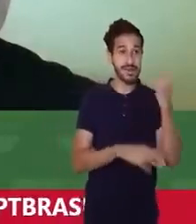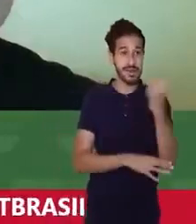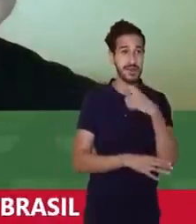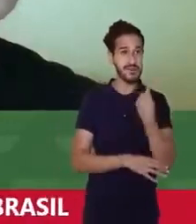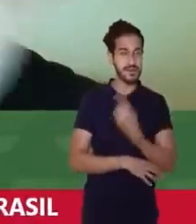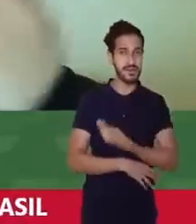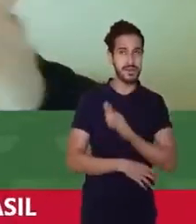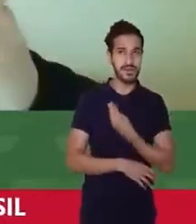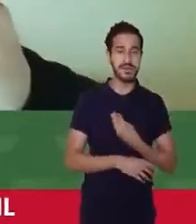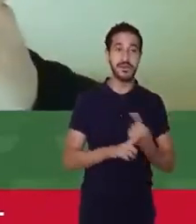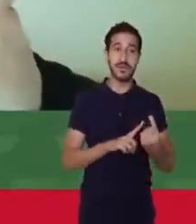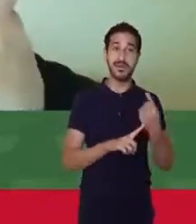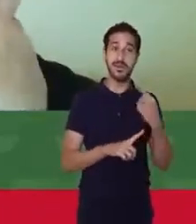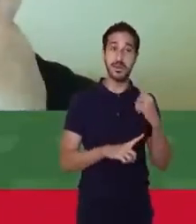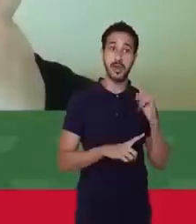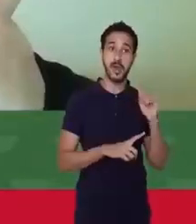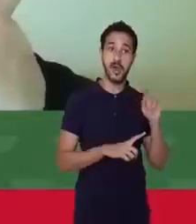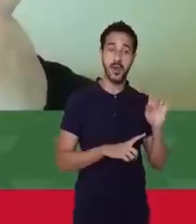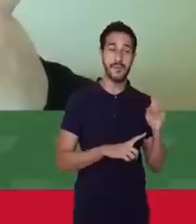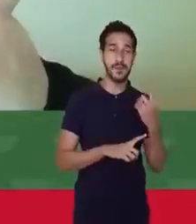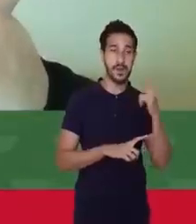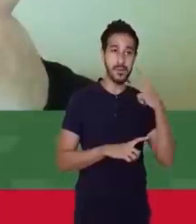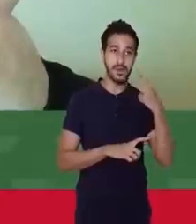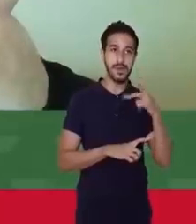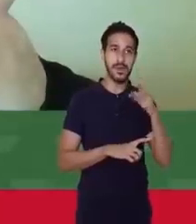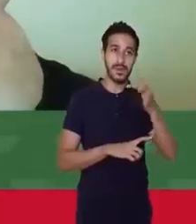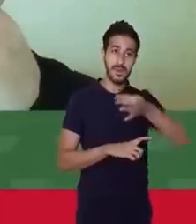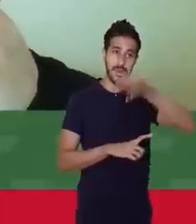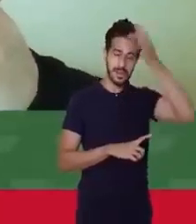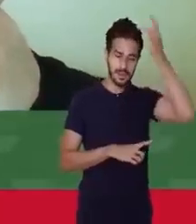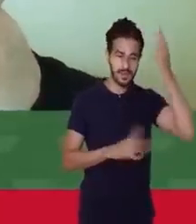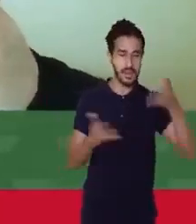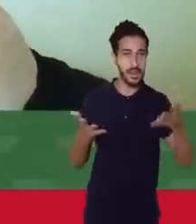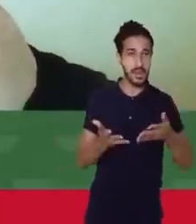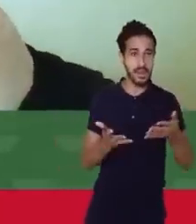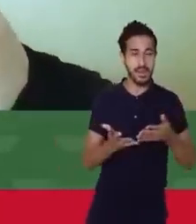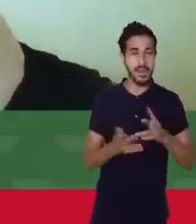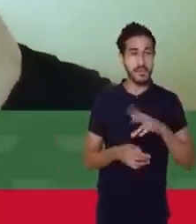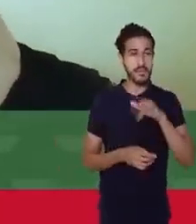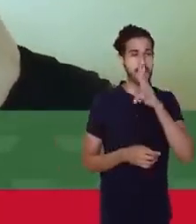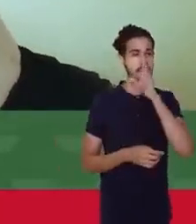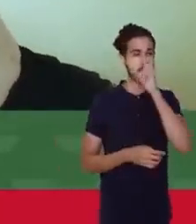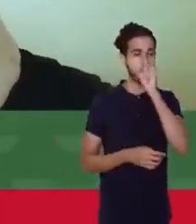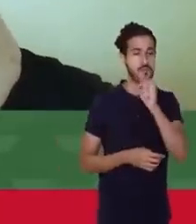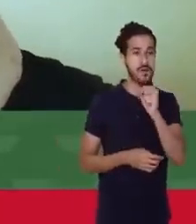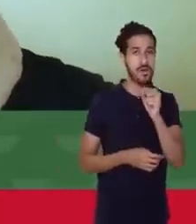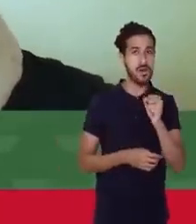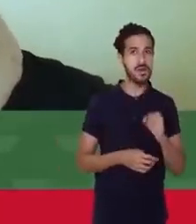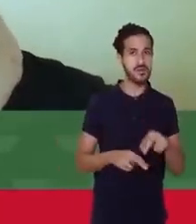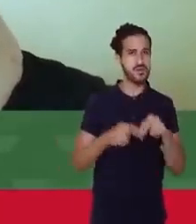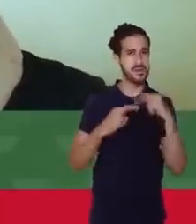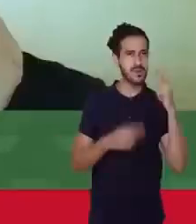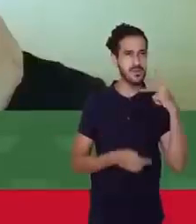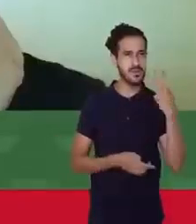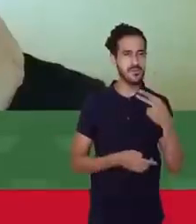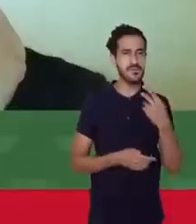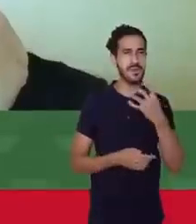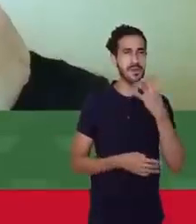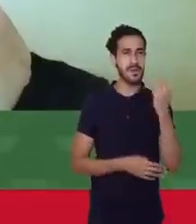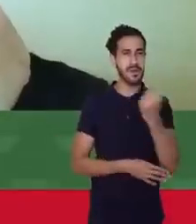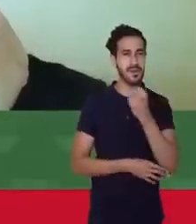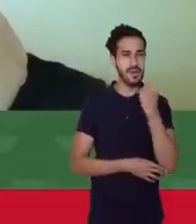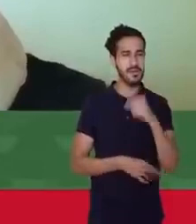vivemos. Desde o golpe, primeiro da política do Temer, e agora acentuada por essa política